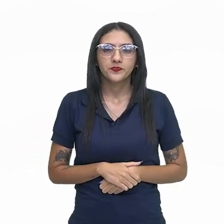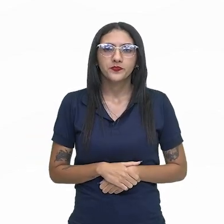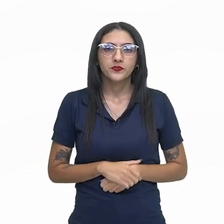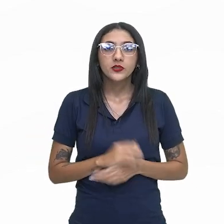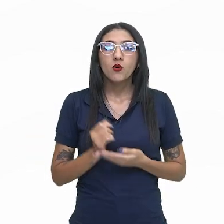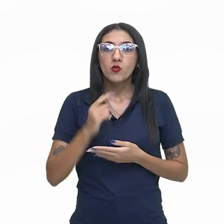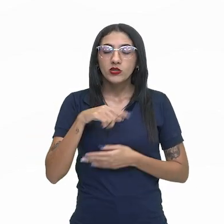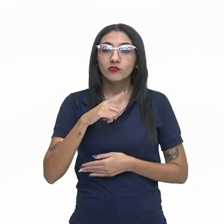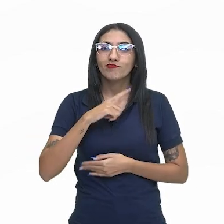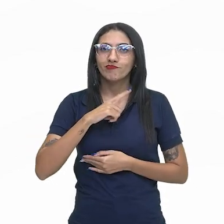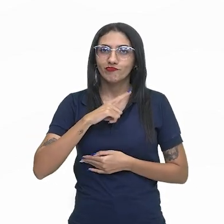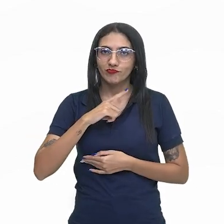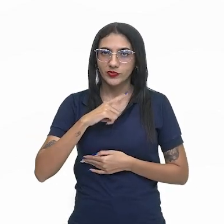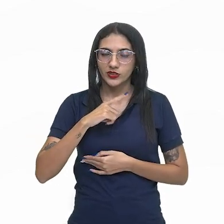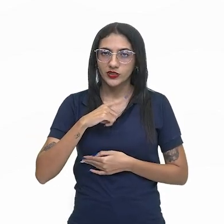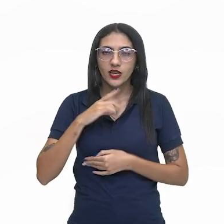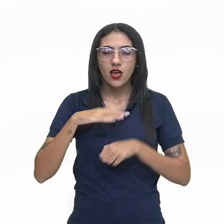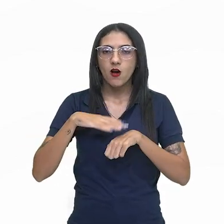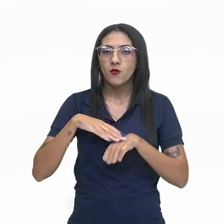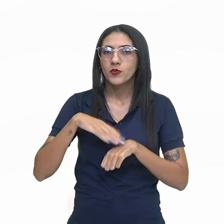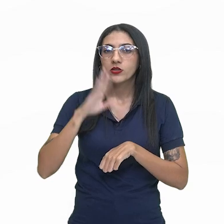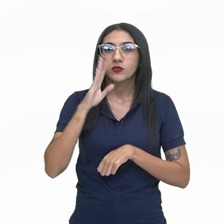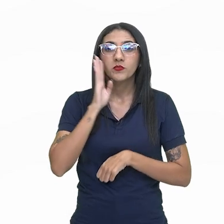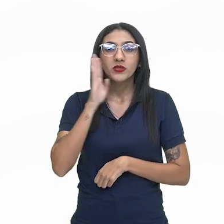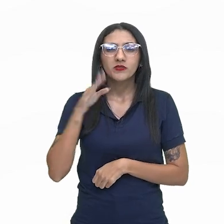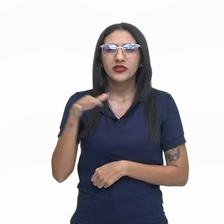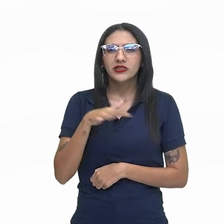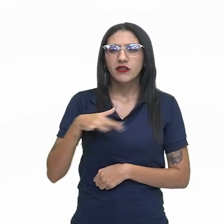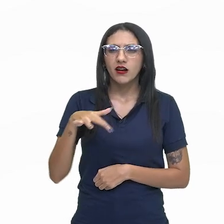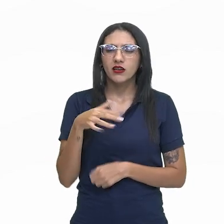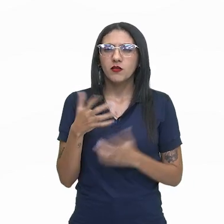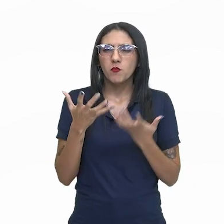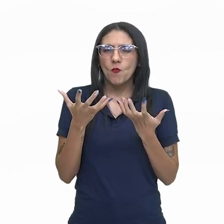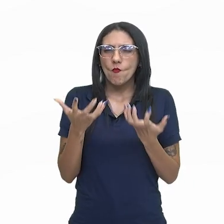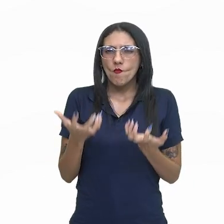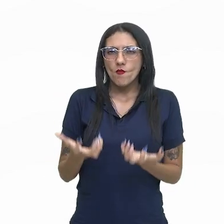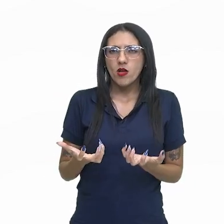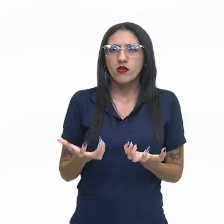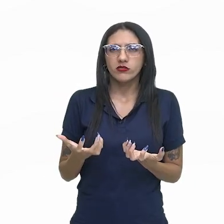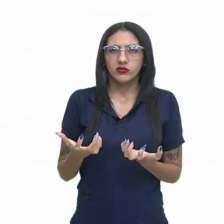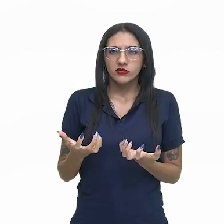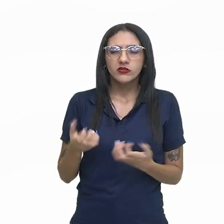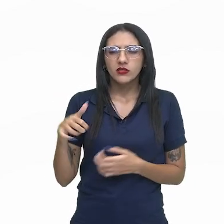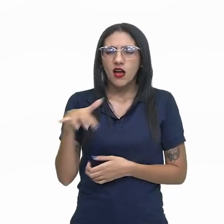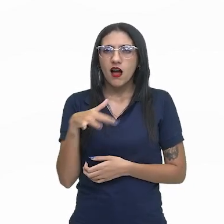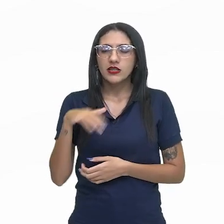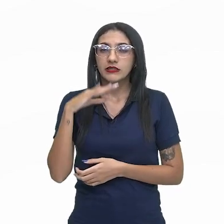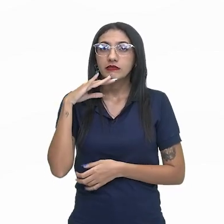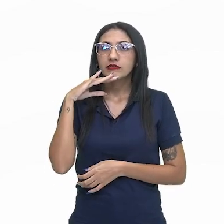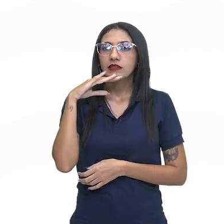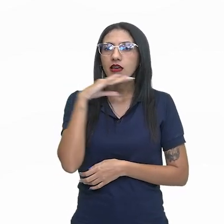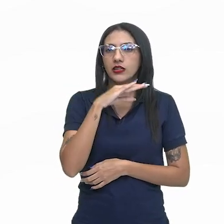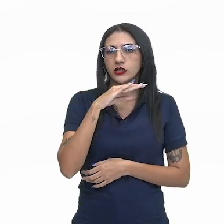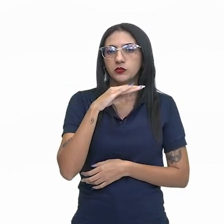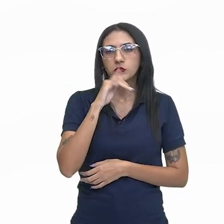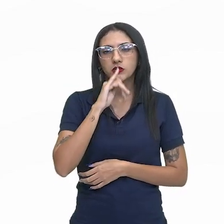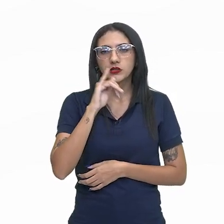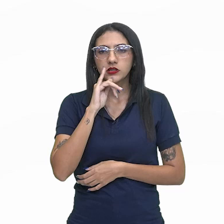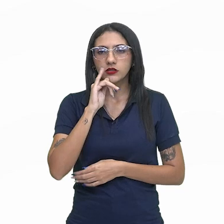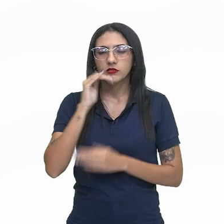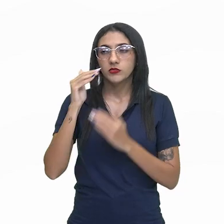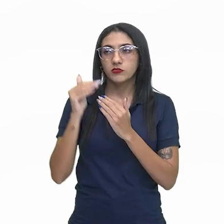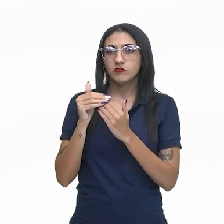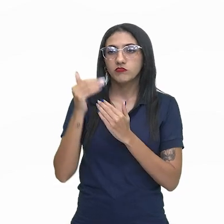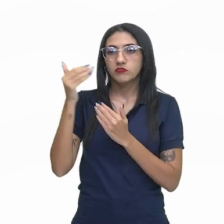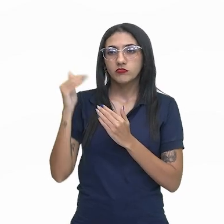vem aumentando, gente, principalmente naquelas regiões mais secas, naquelas regiões mais quentes, né? Como é o caso aí